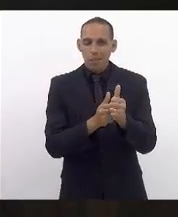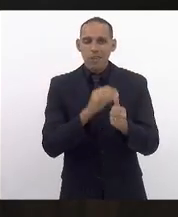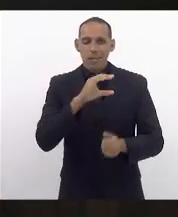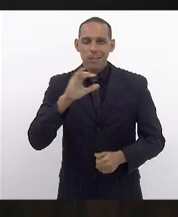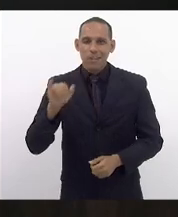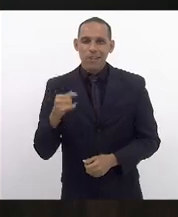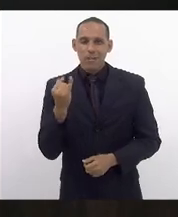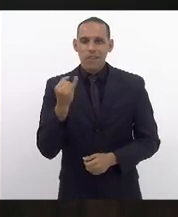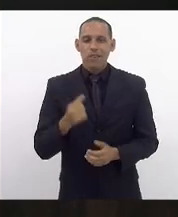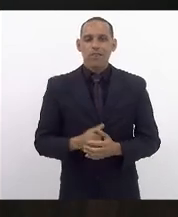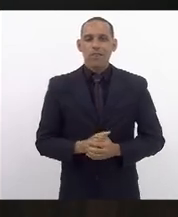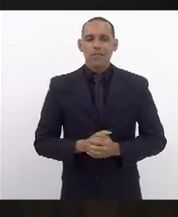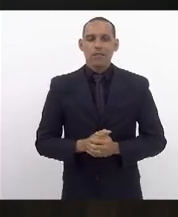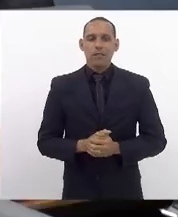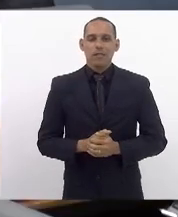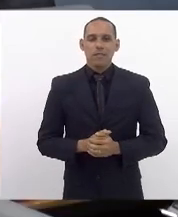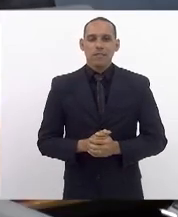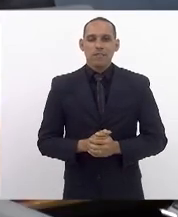CCJ.